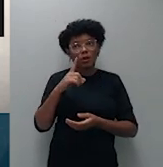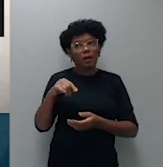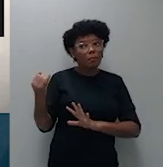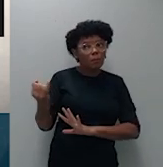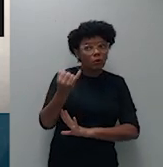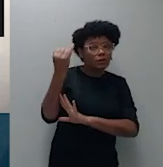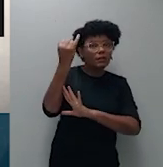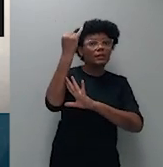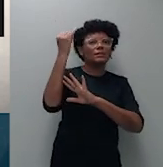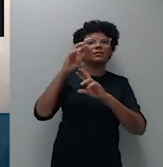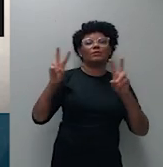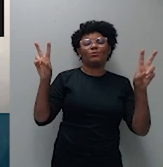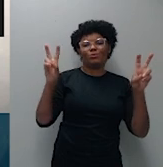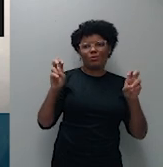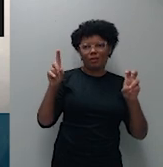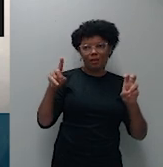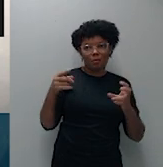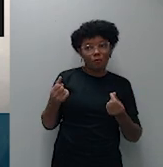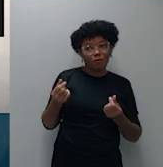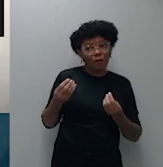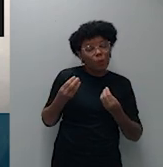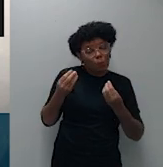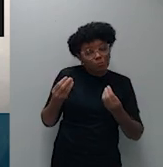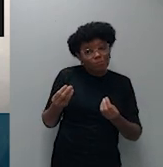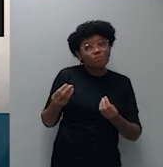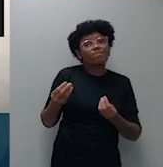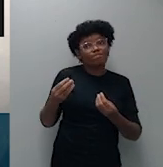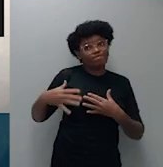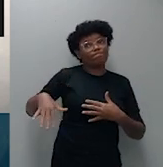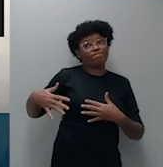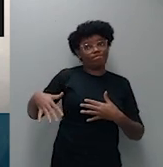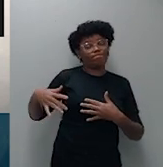a importância da matéria e o valor expressivo envolvido